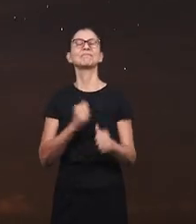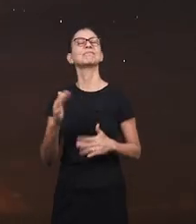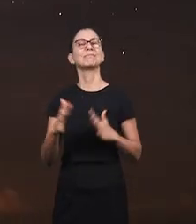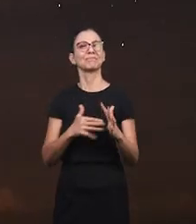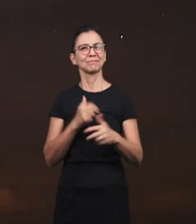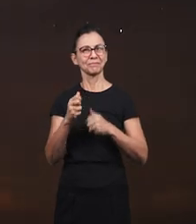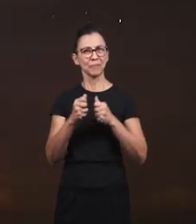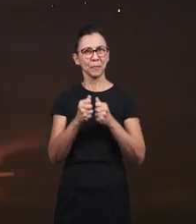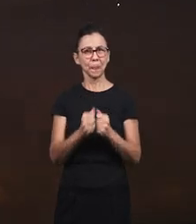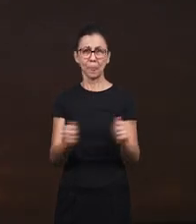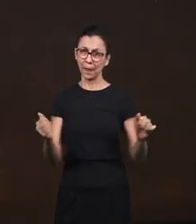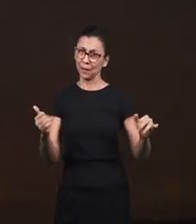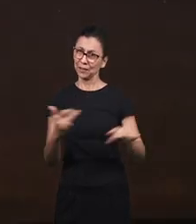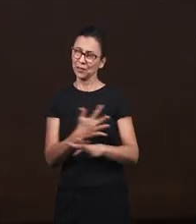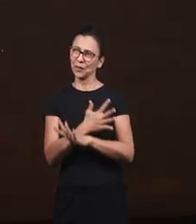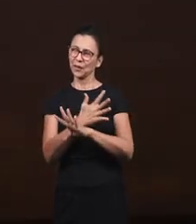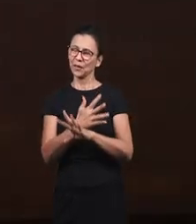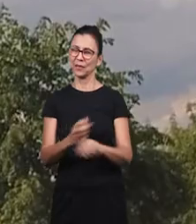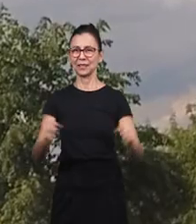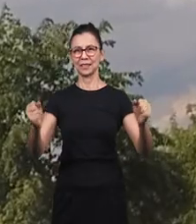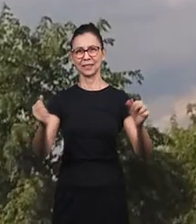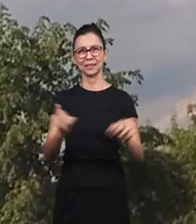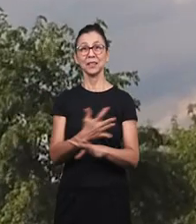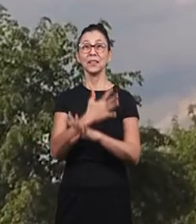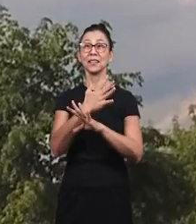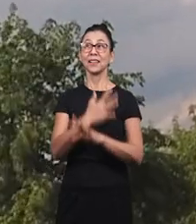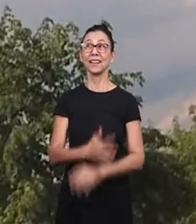Glória, glória, aleluia.